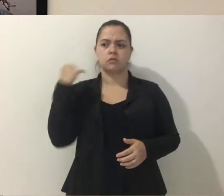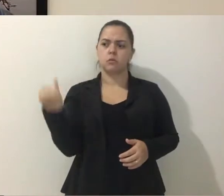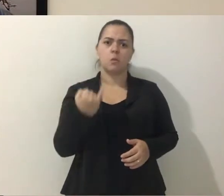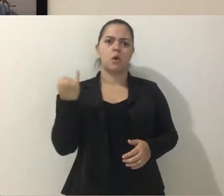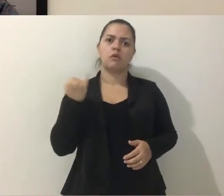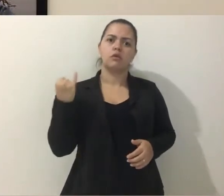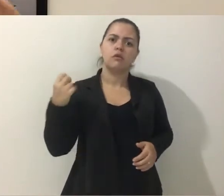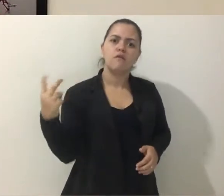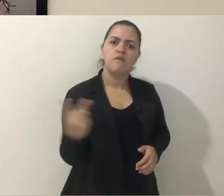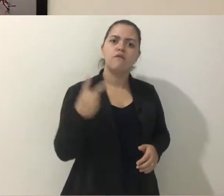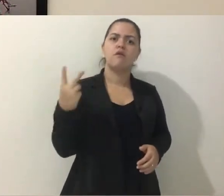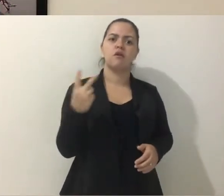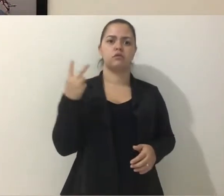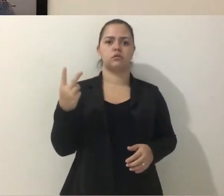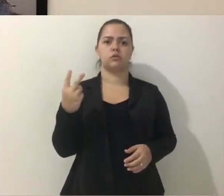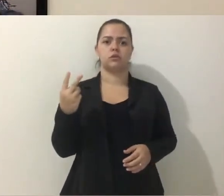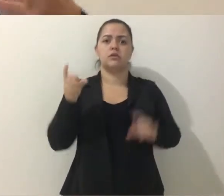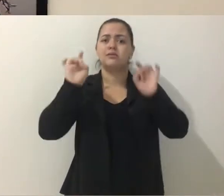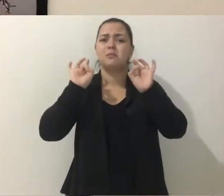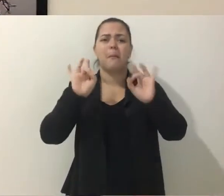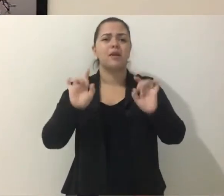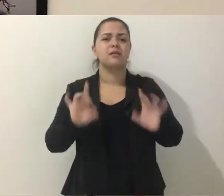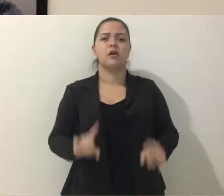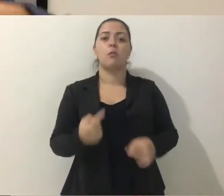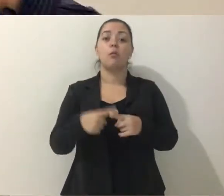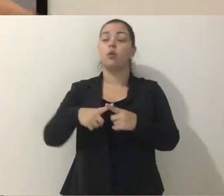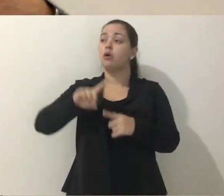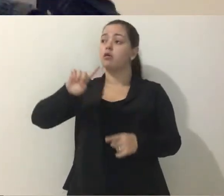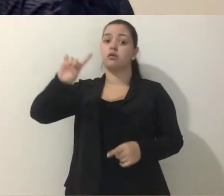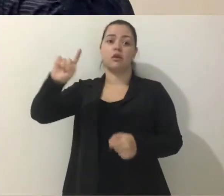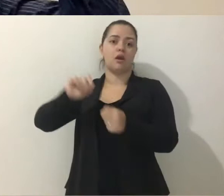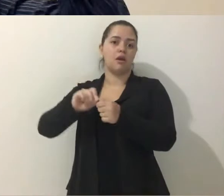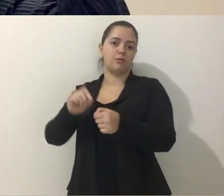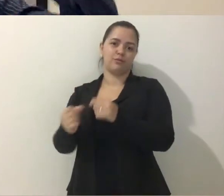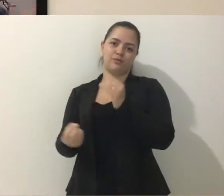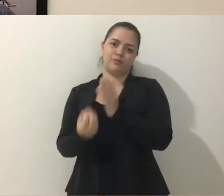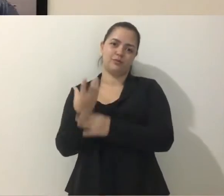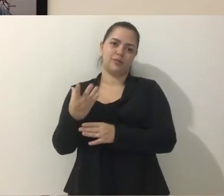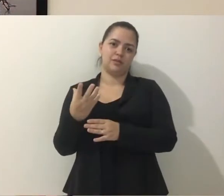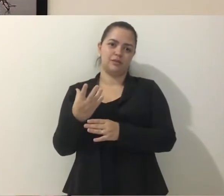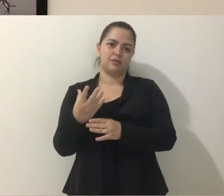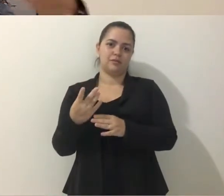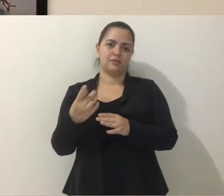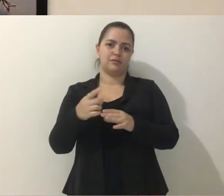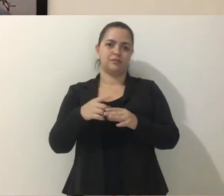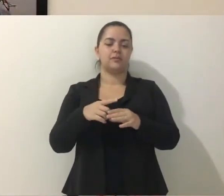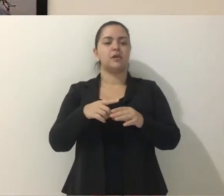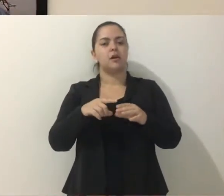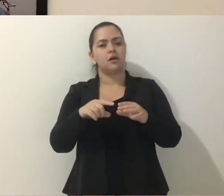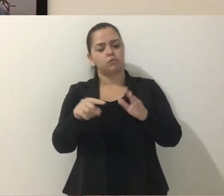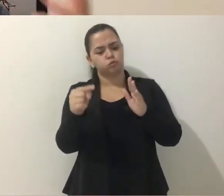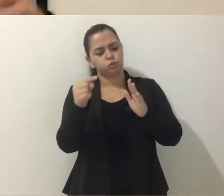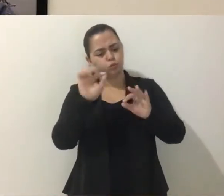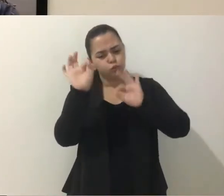valor, no quão precioso é, porque foi Deus quem criou, é um projeto que tem tudo para dar certo, porque foi Deus quem